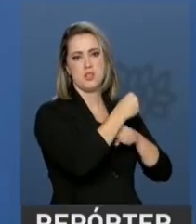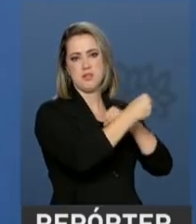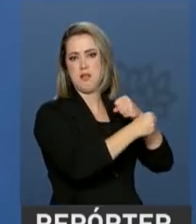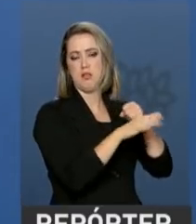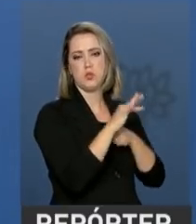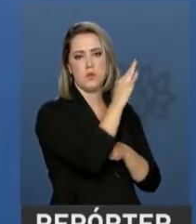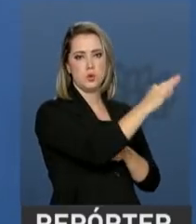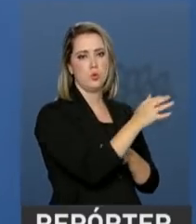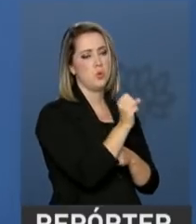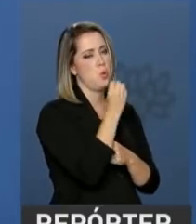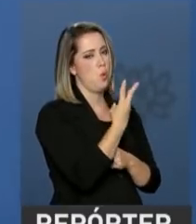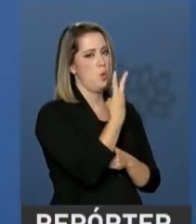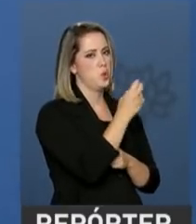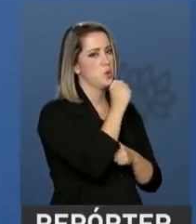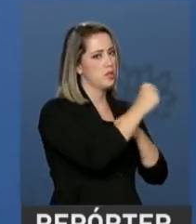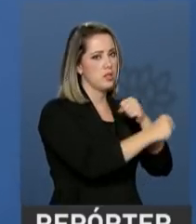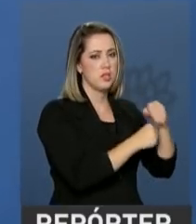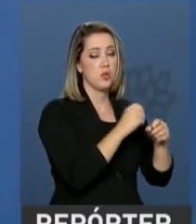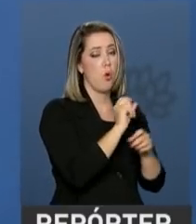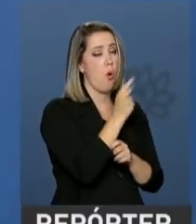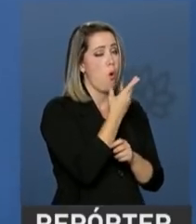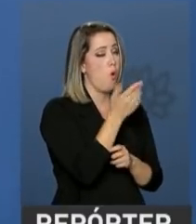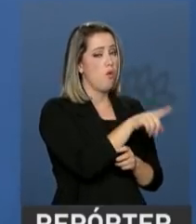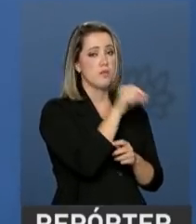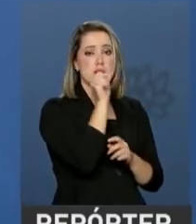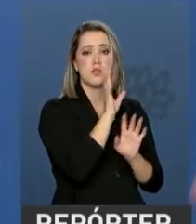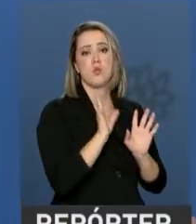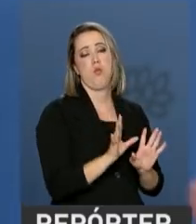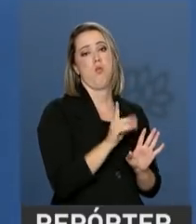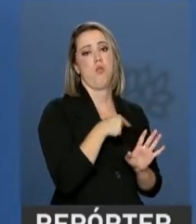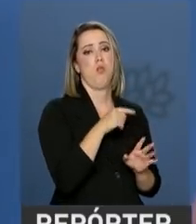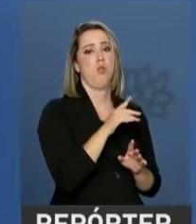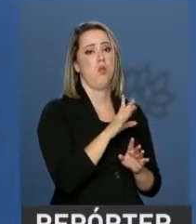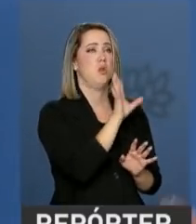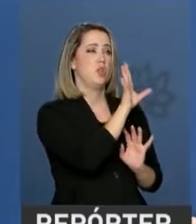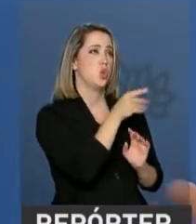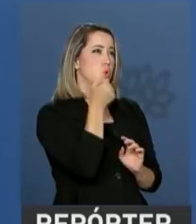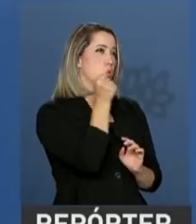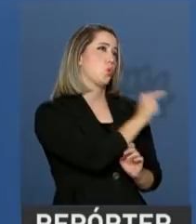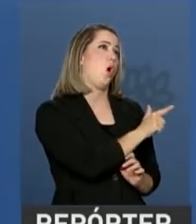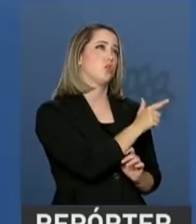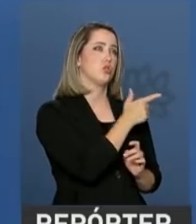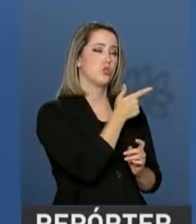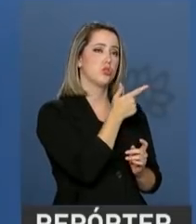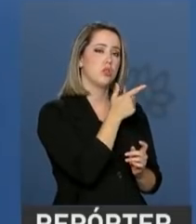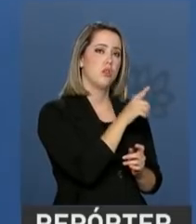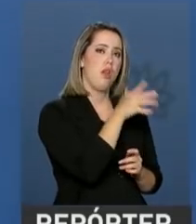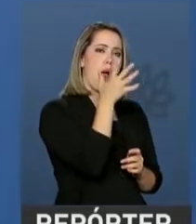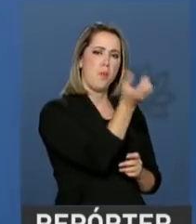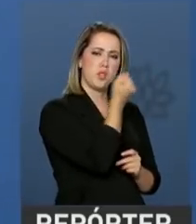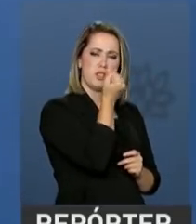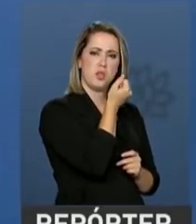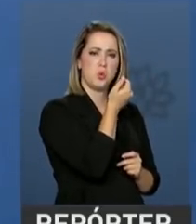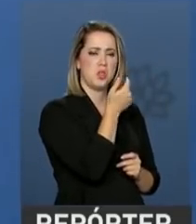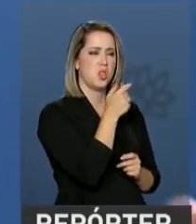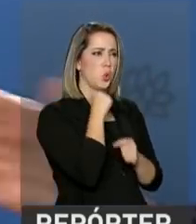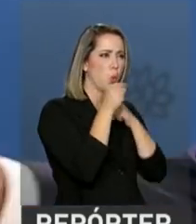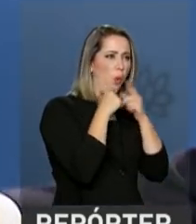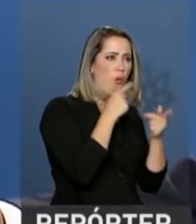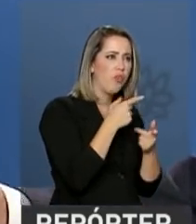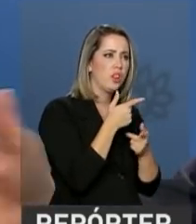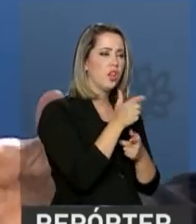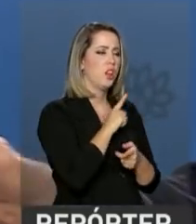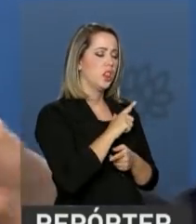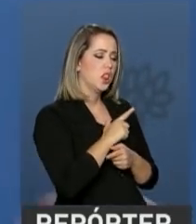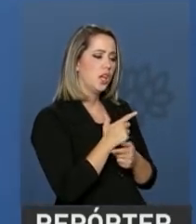mais tarde ou 3 anos mais tarde, ou você prefere apostar que recebeu ou não, mas